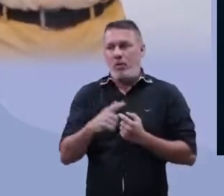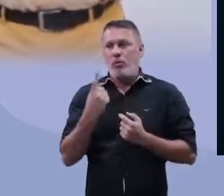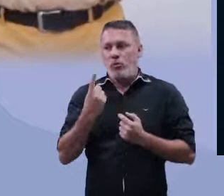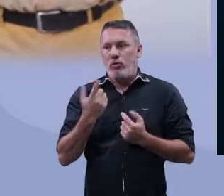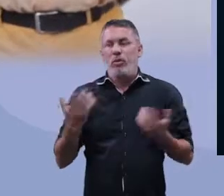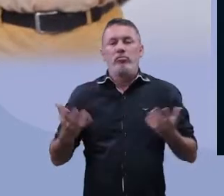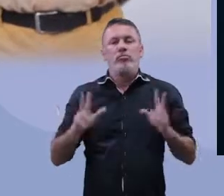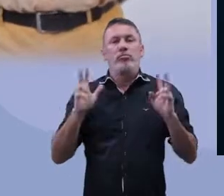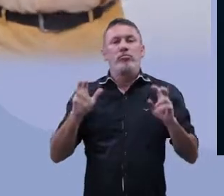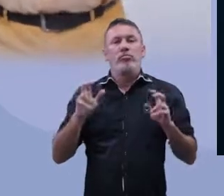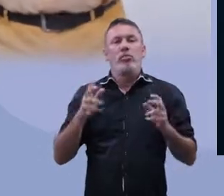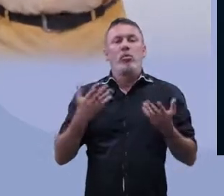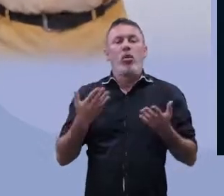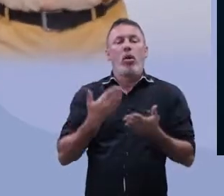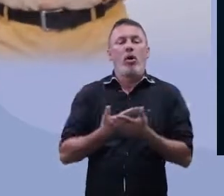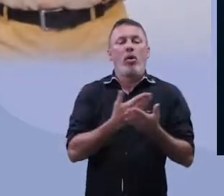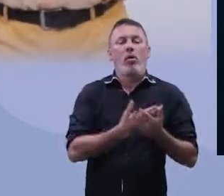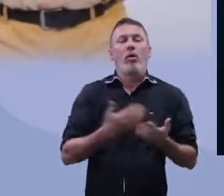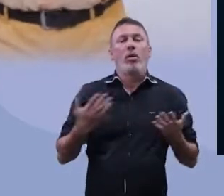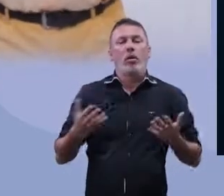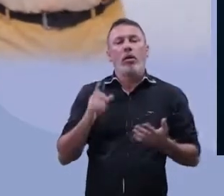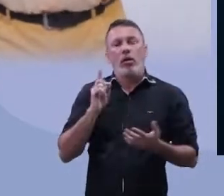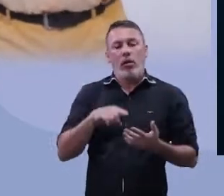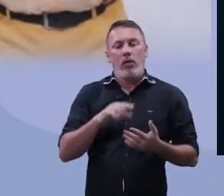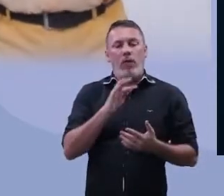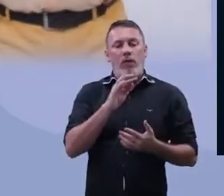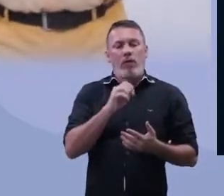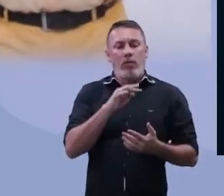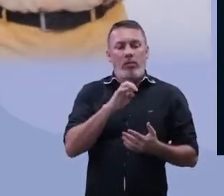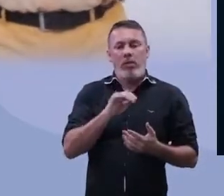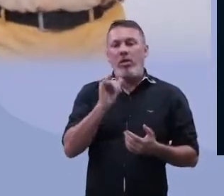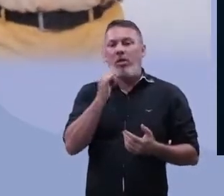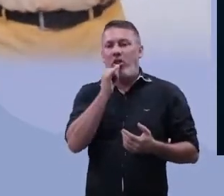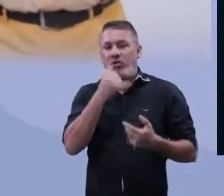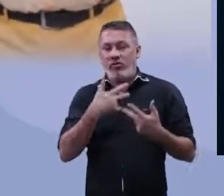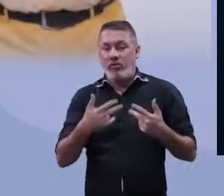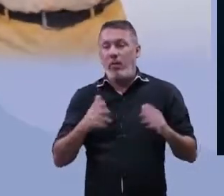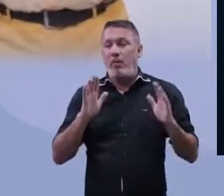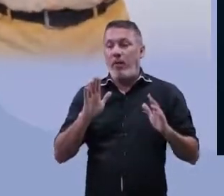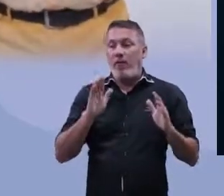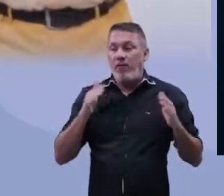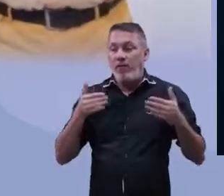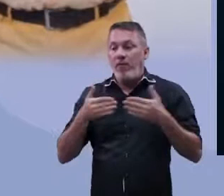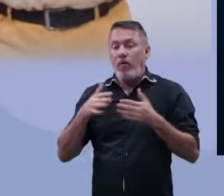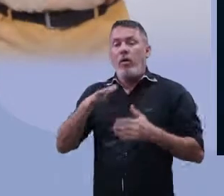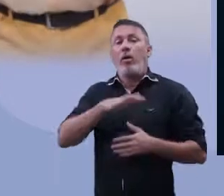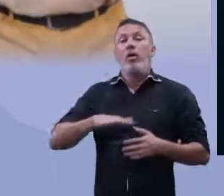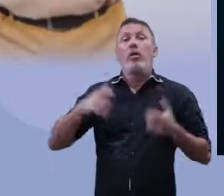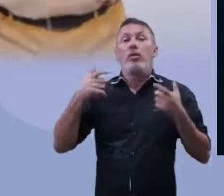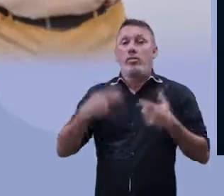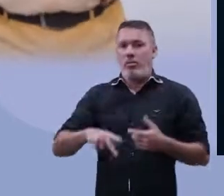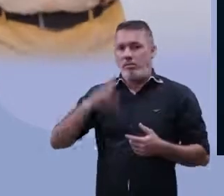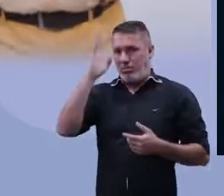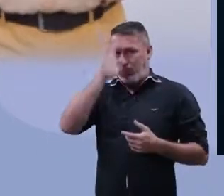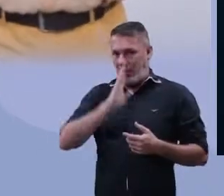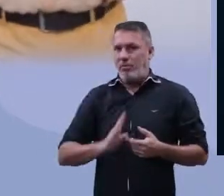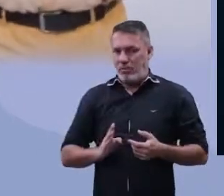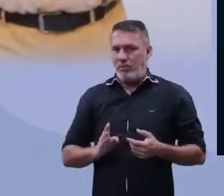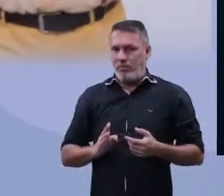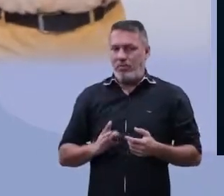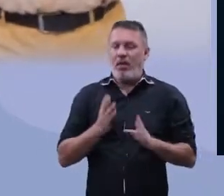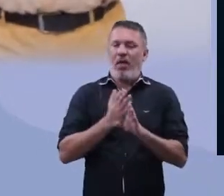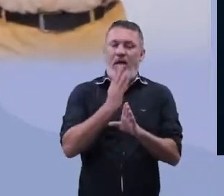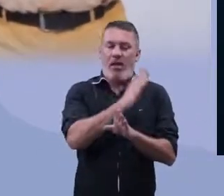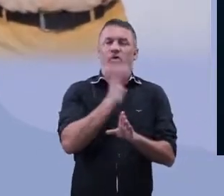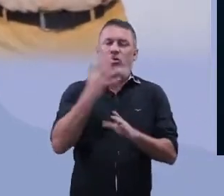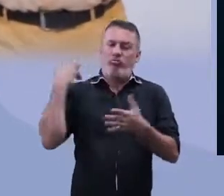Hoje o nosso tema vai ser fontes de energia, né? Só que agora fontes de energia no Brasil, ou seja,